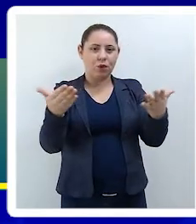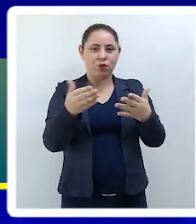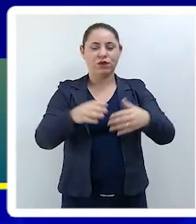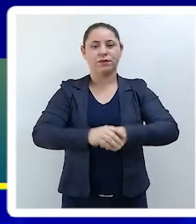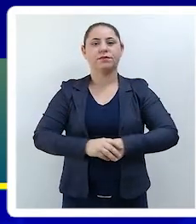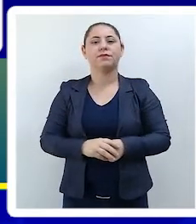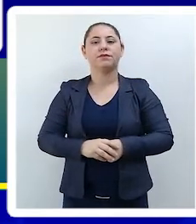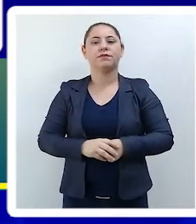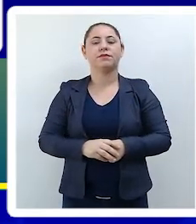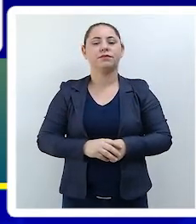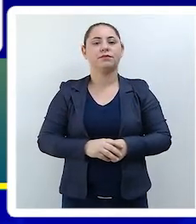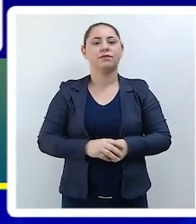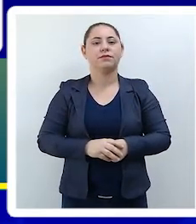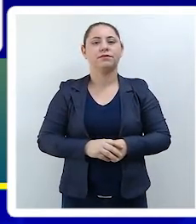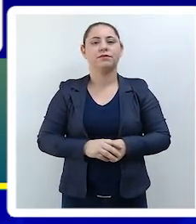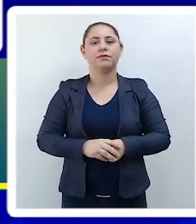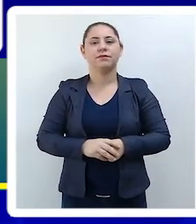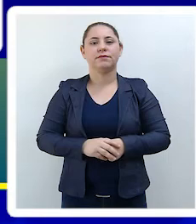hoje.